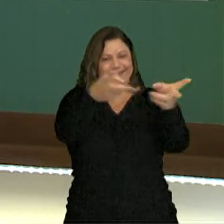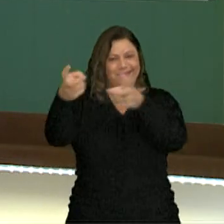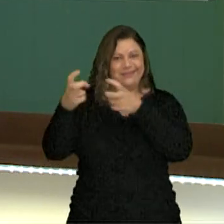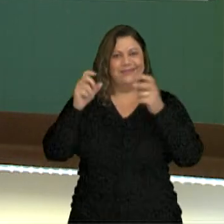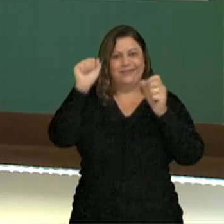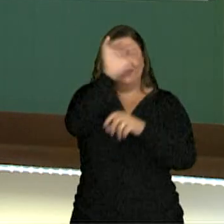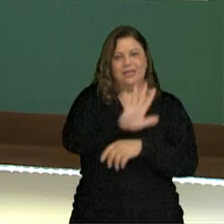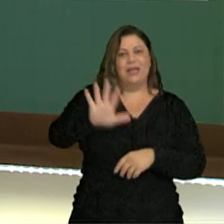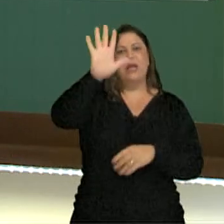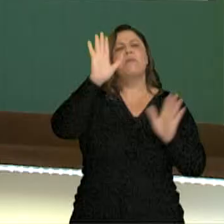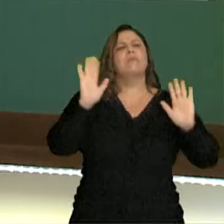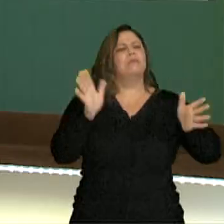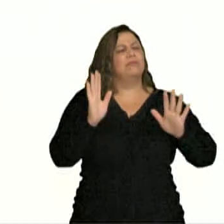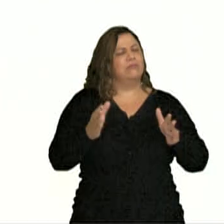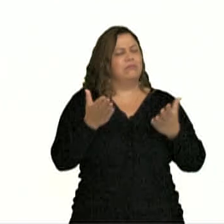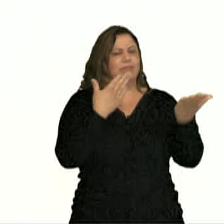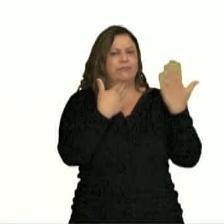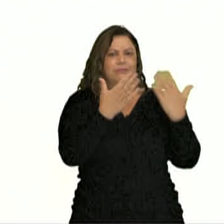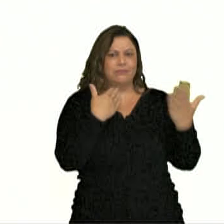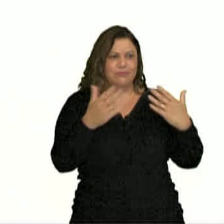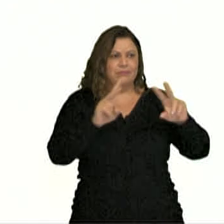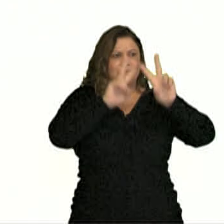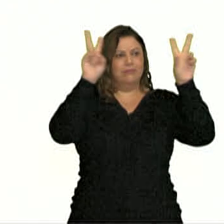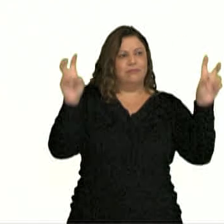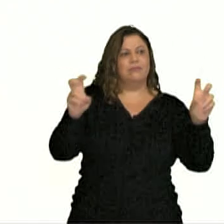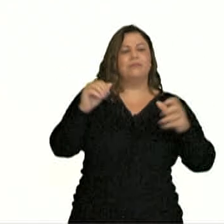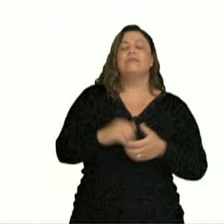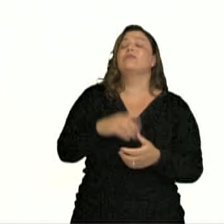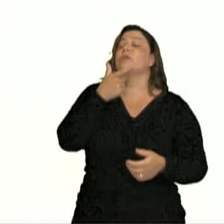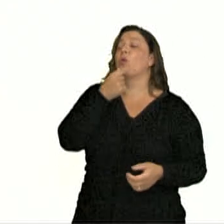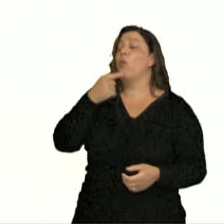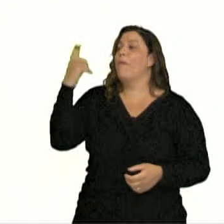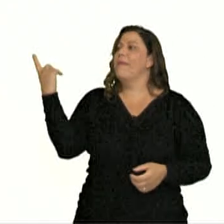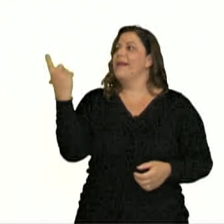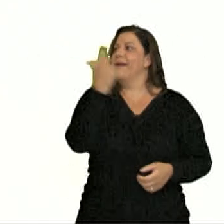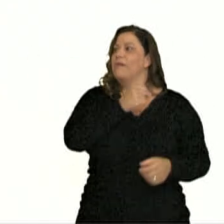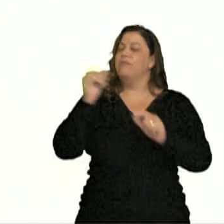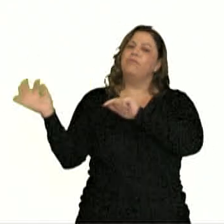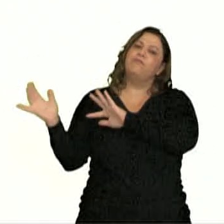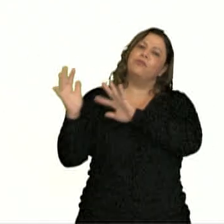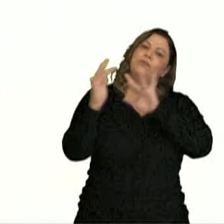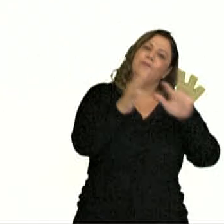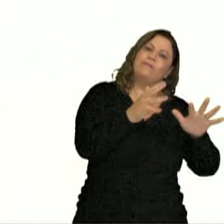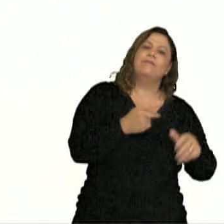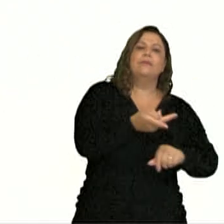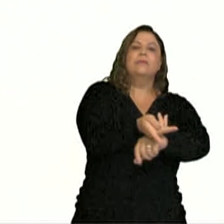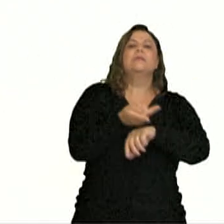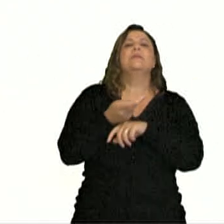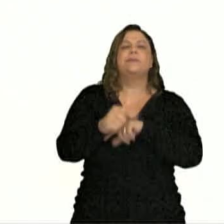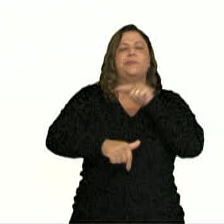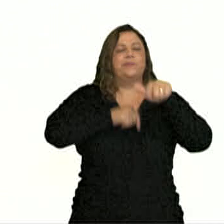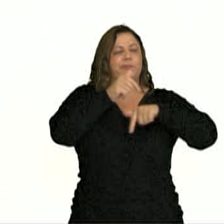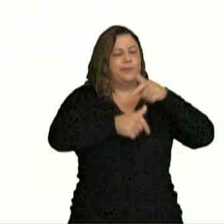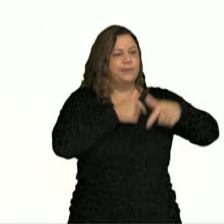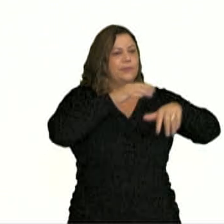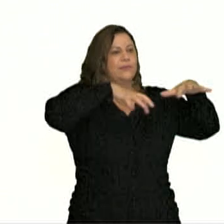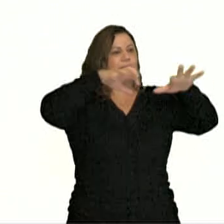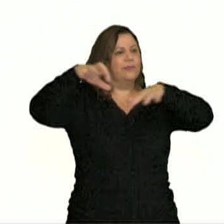já conversou sobre ela, tá? O homenzinho lá saindo, querendo buscar o quê? Emprego,